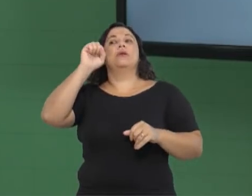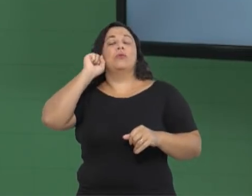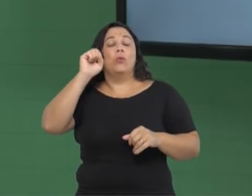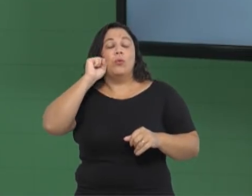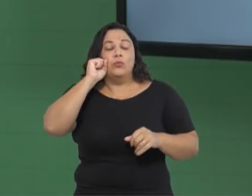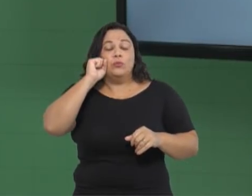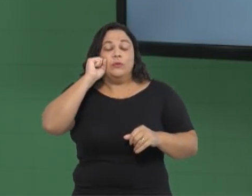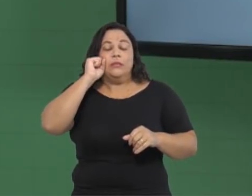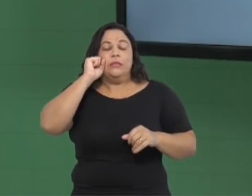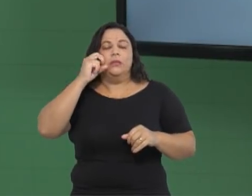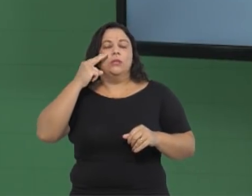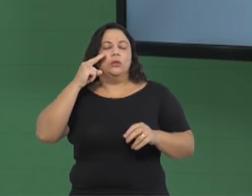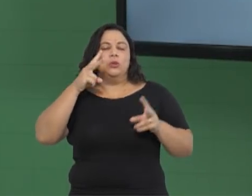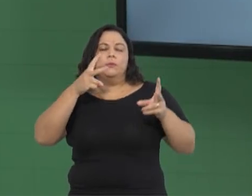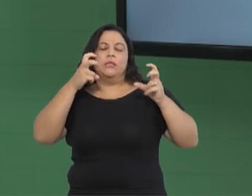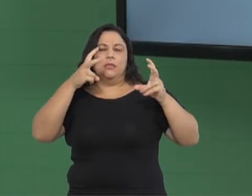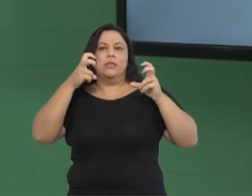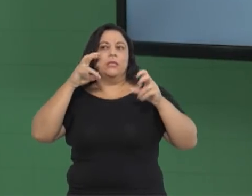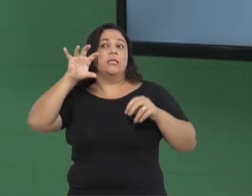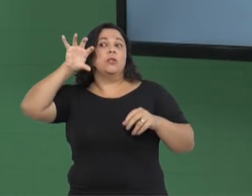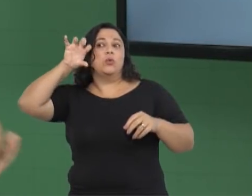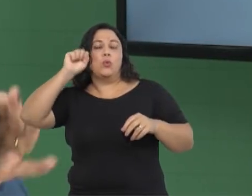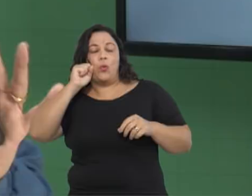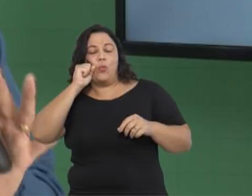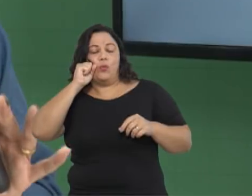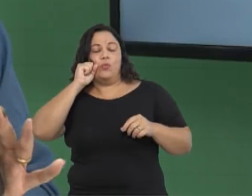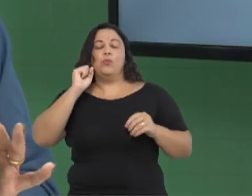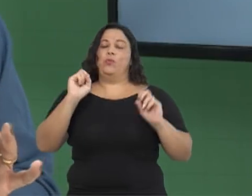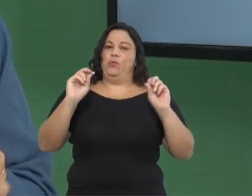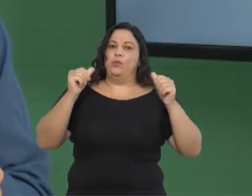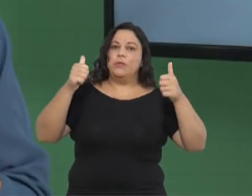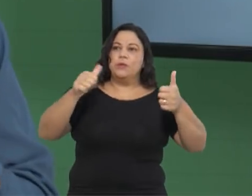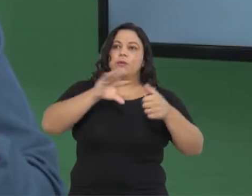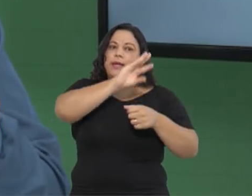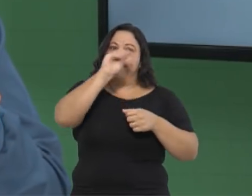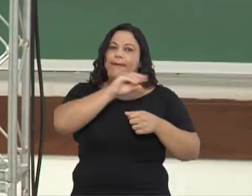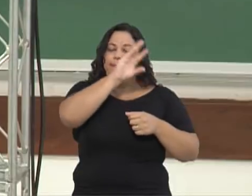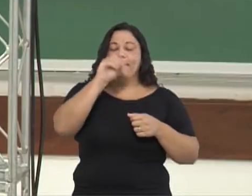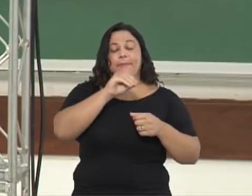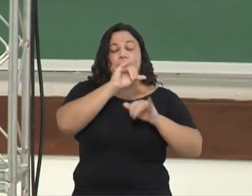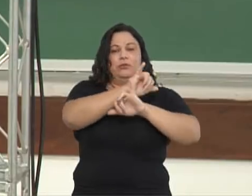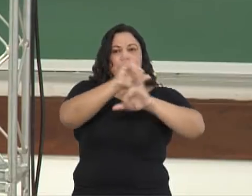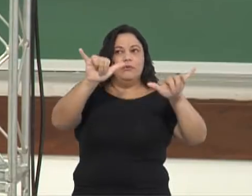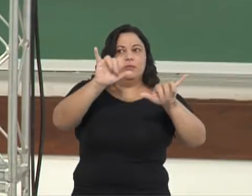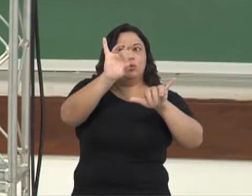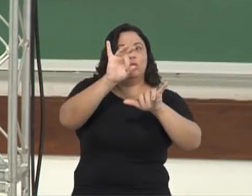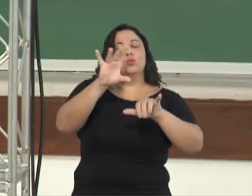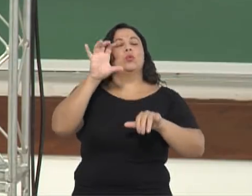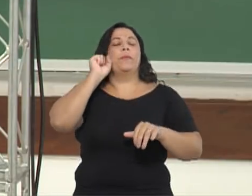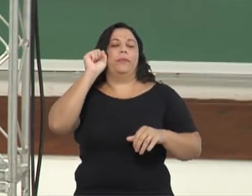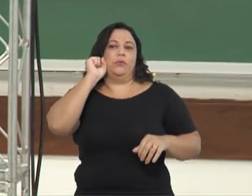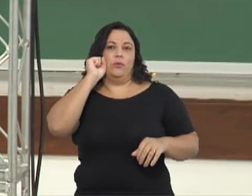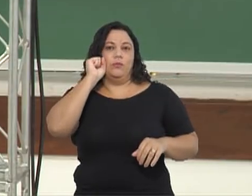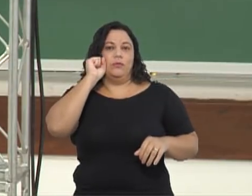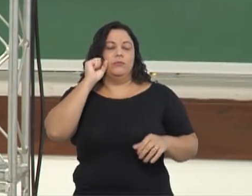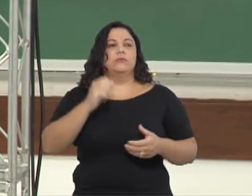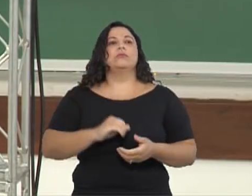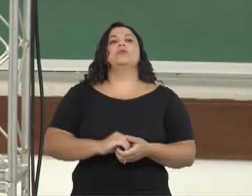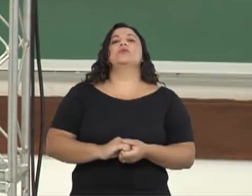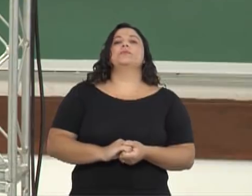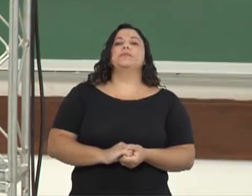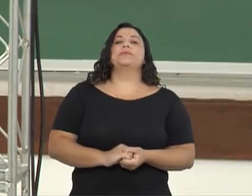válido vocês usarem elas depois, tá? Caso tenha ficado alguma dúvida. Vamos para a próxima